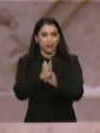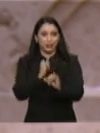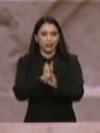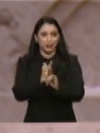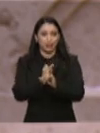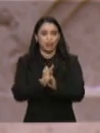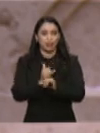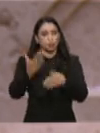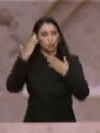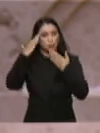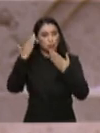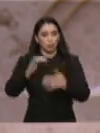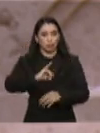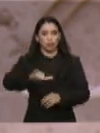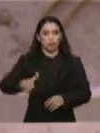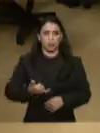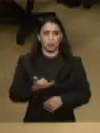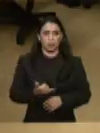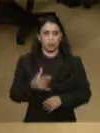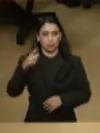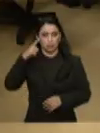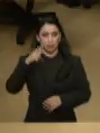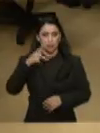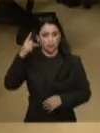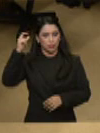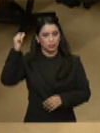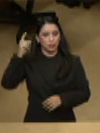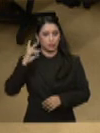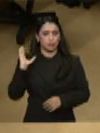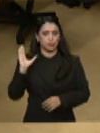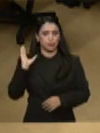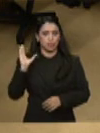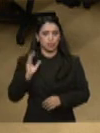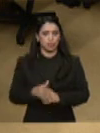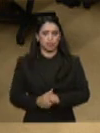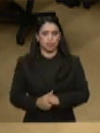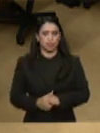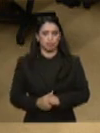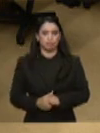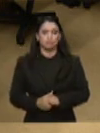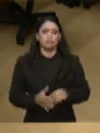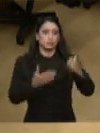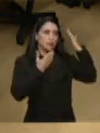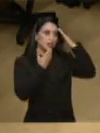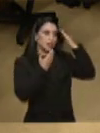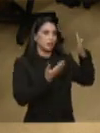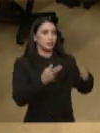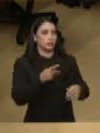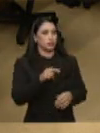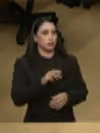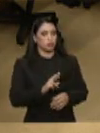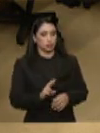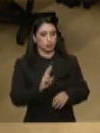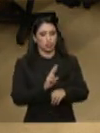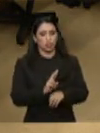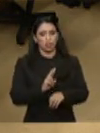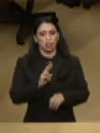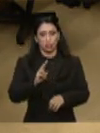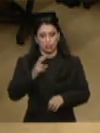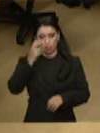pela oportunidade. Muito obrigado, senhora Presidente. Agradeço ao doutor Augusto Aras